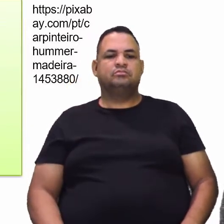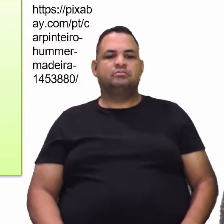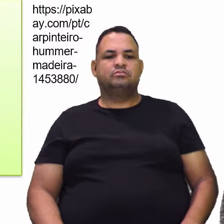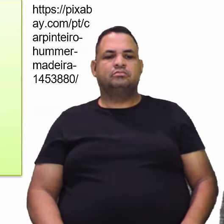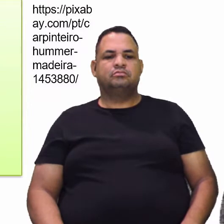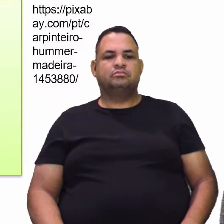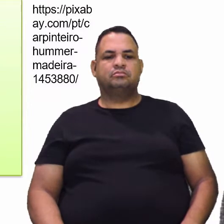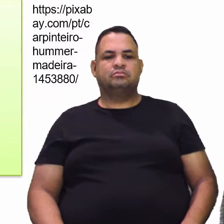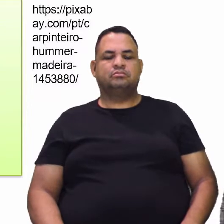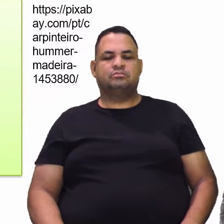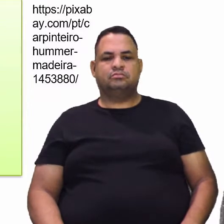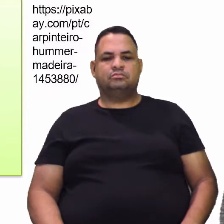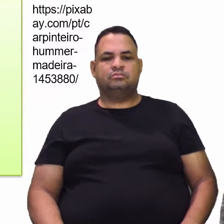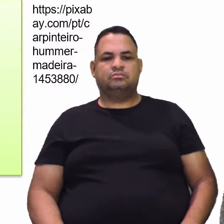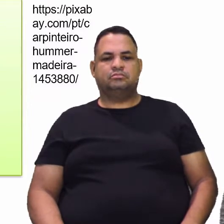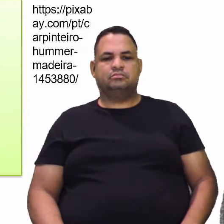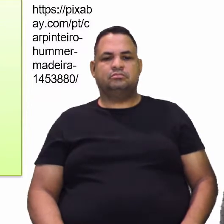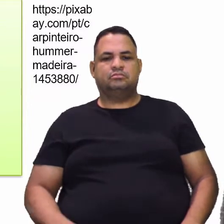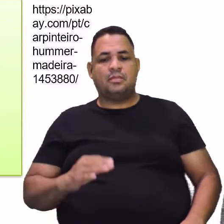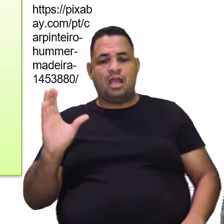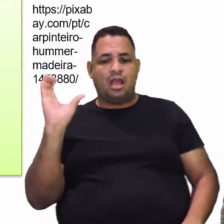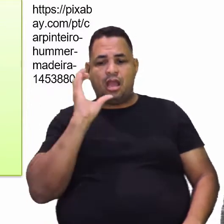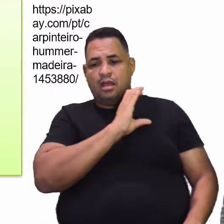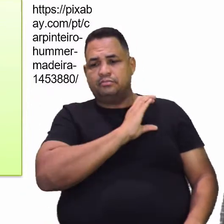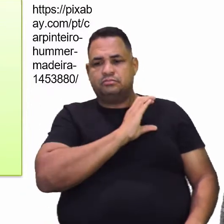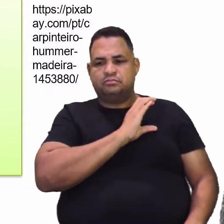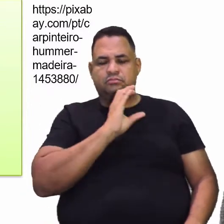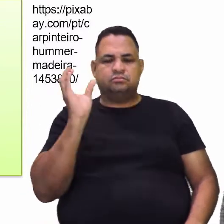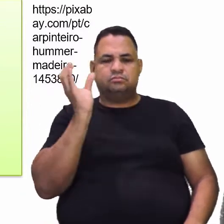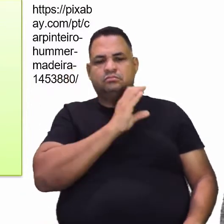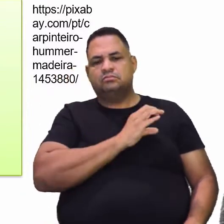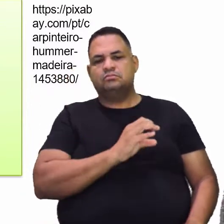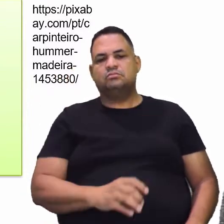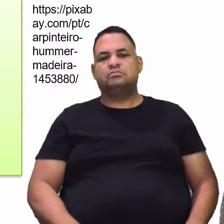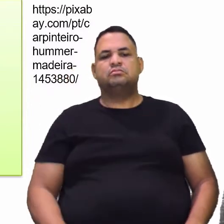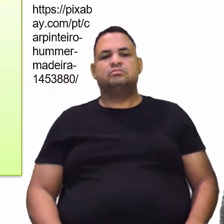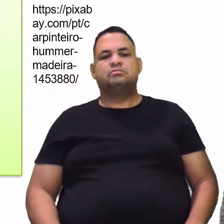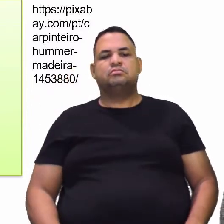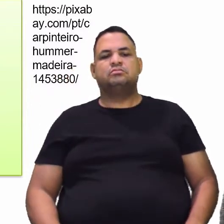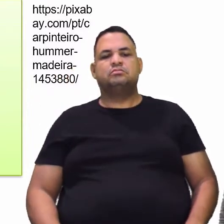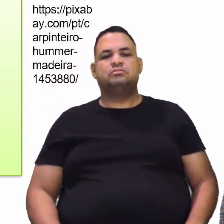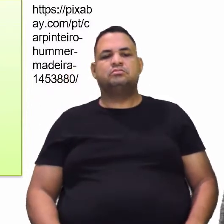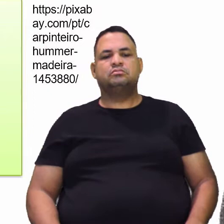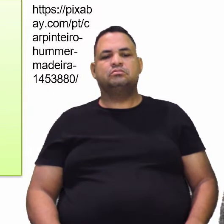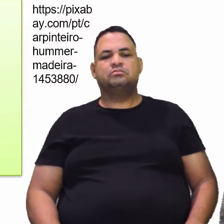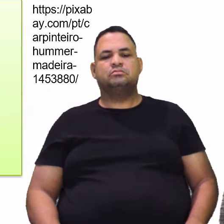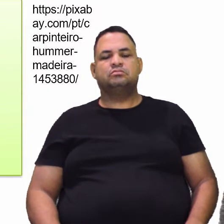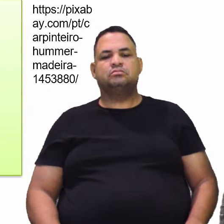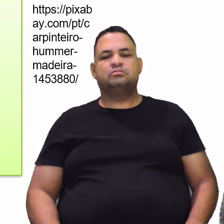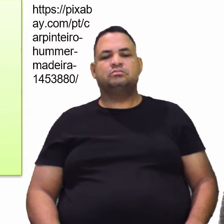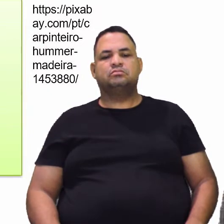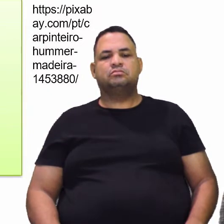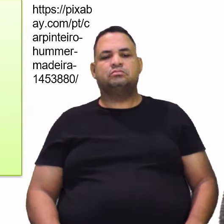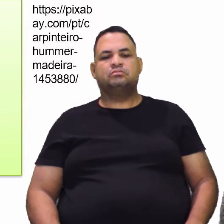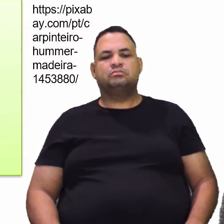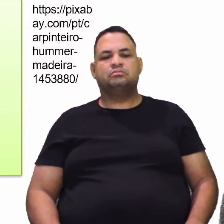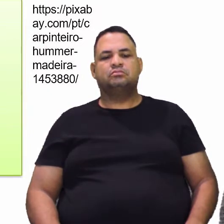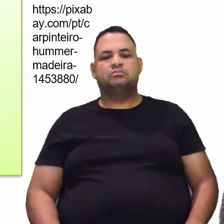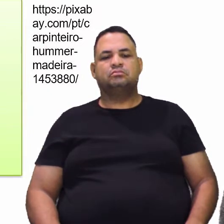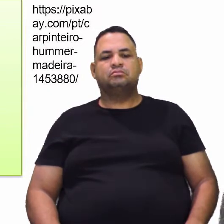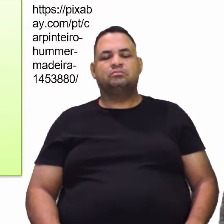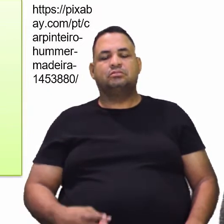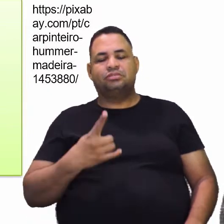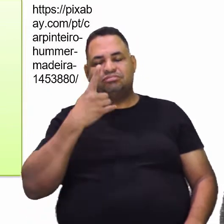replies. Hurry, apressar, hurries. Cry, que é o que eu mais fiz, mano, que